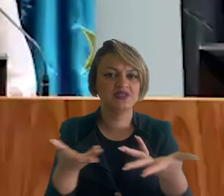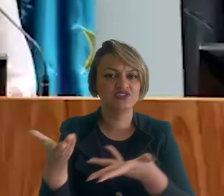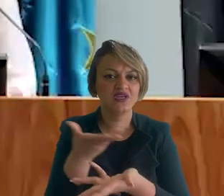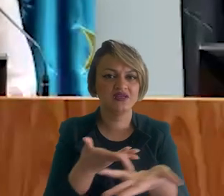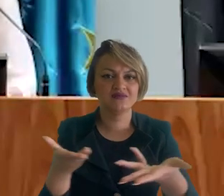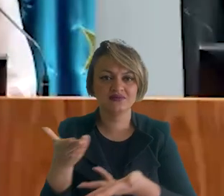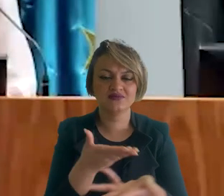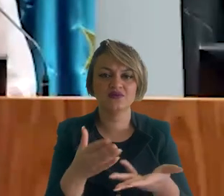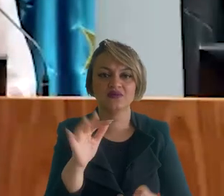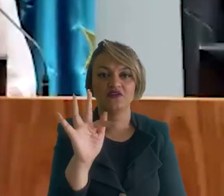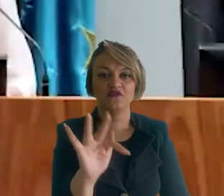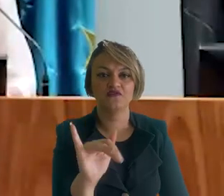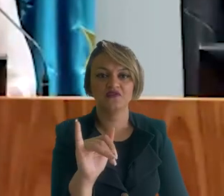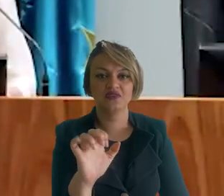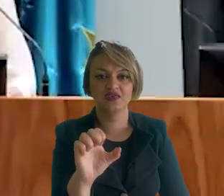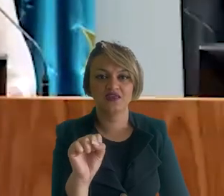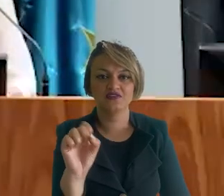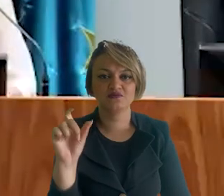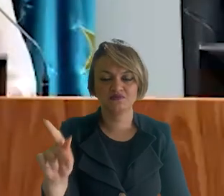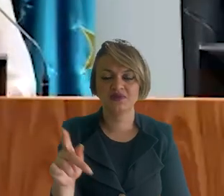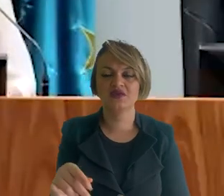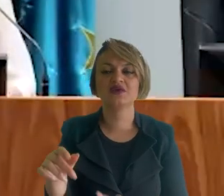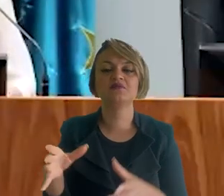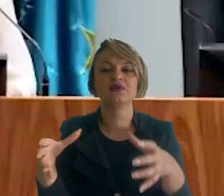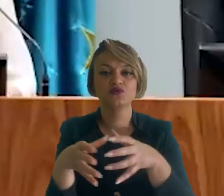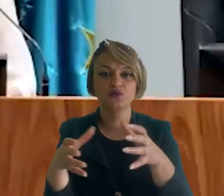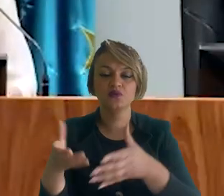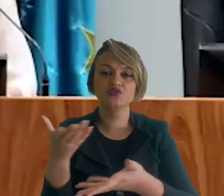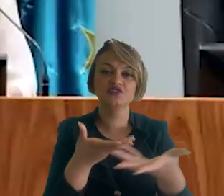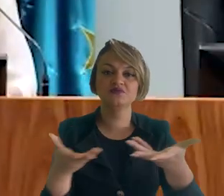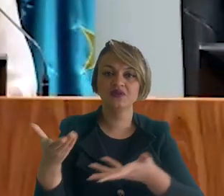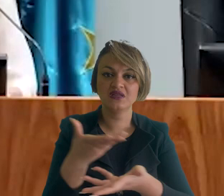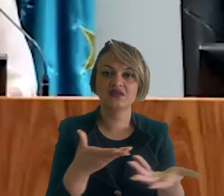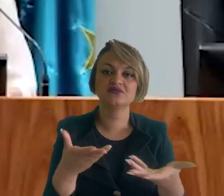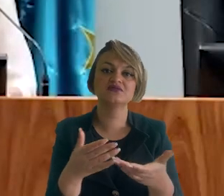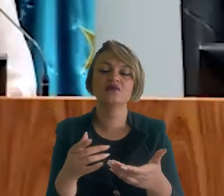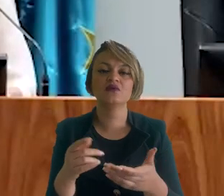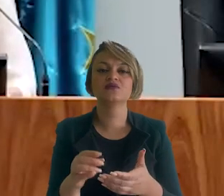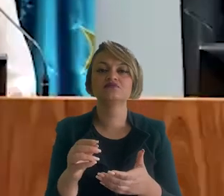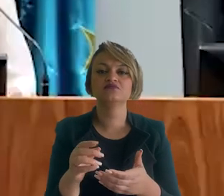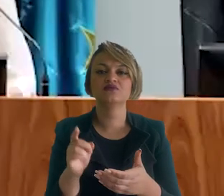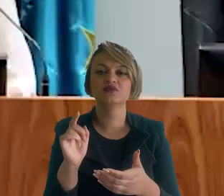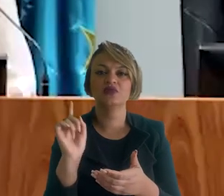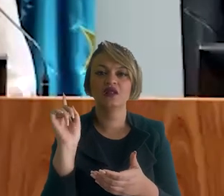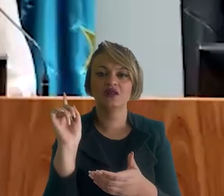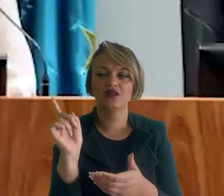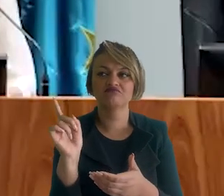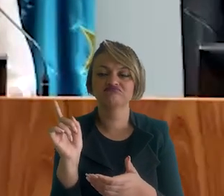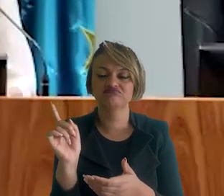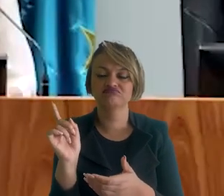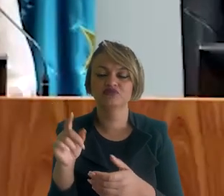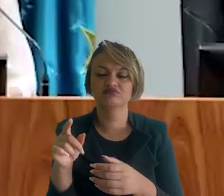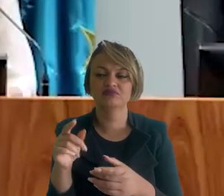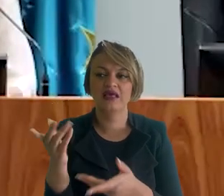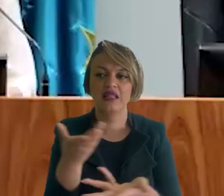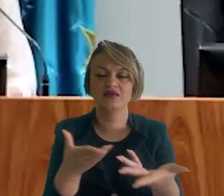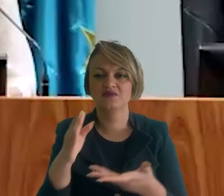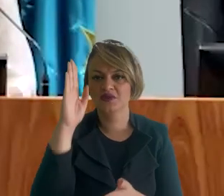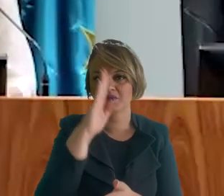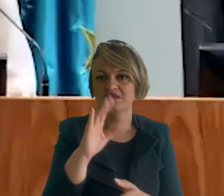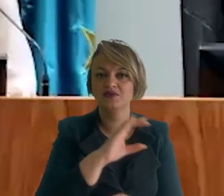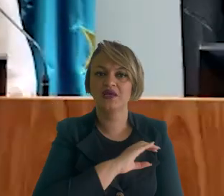da Fiesp e da Câmara de arbitragem e mediação da câmera de comércio Brasil Canadá